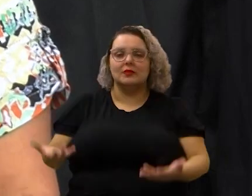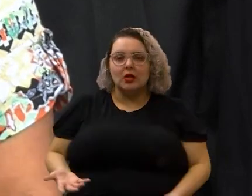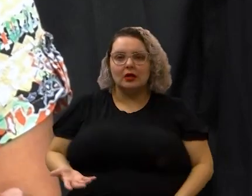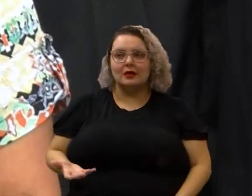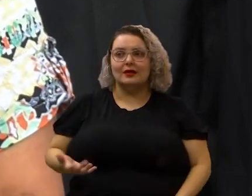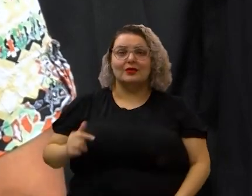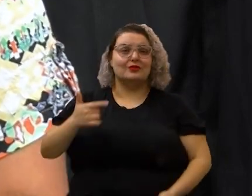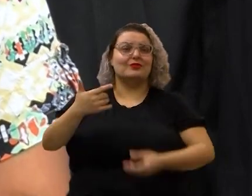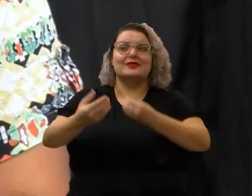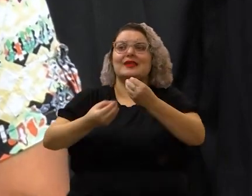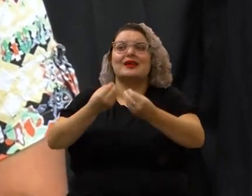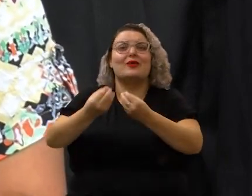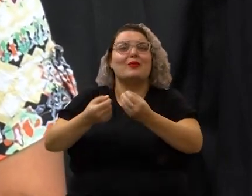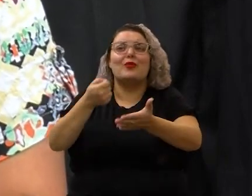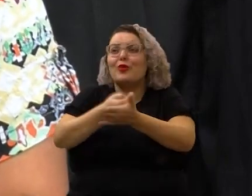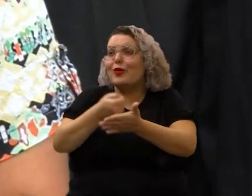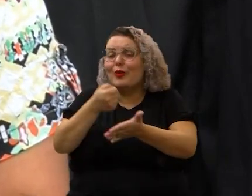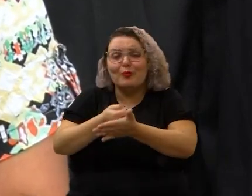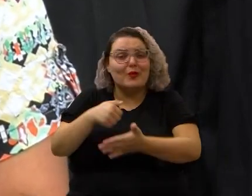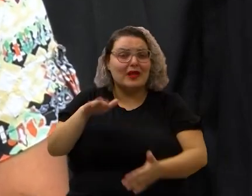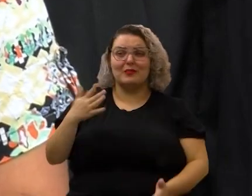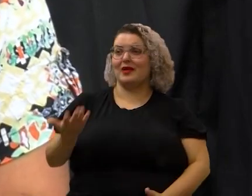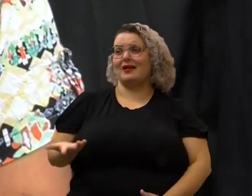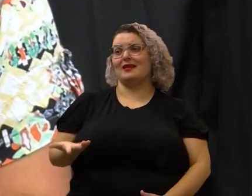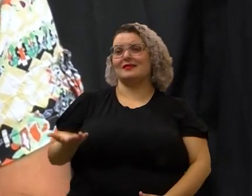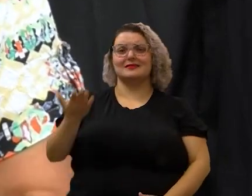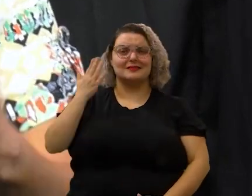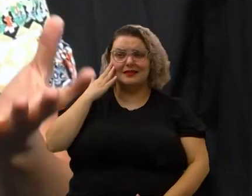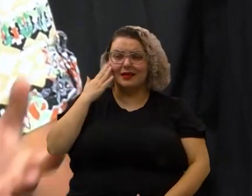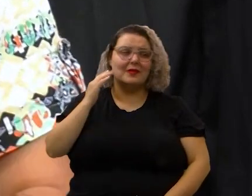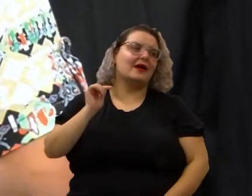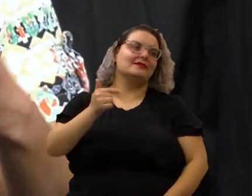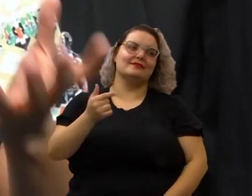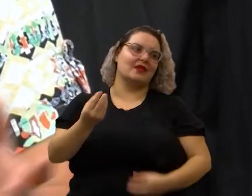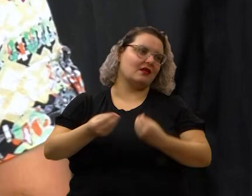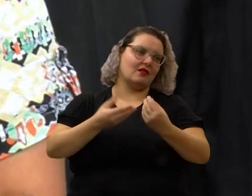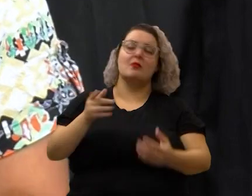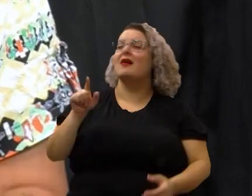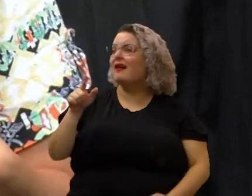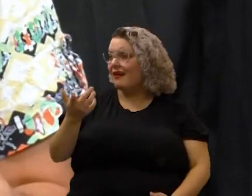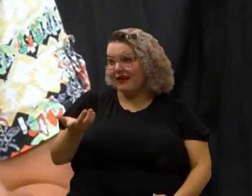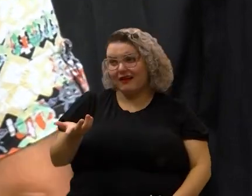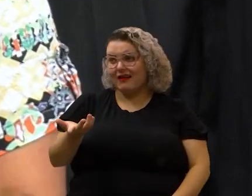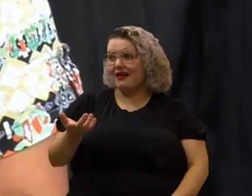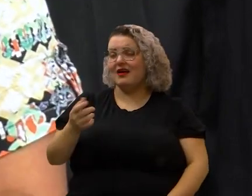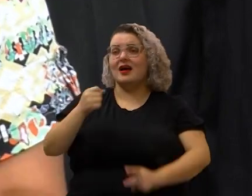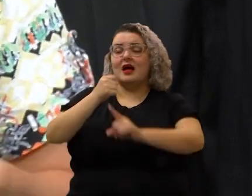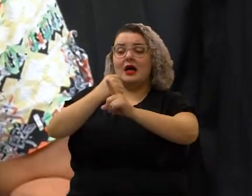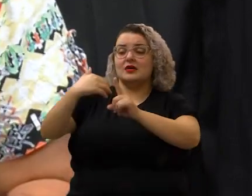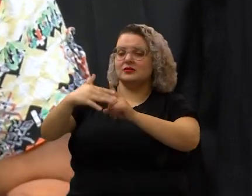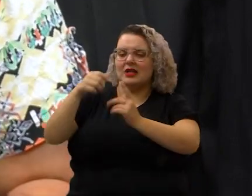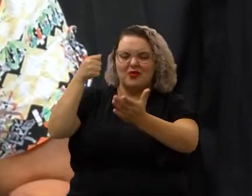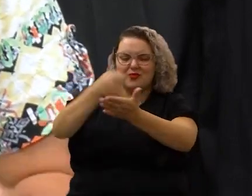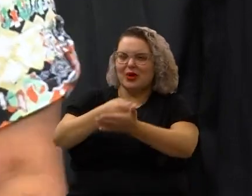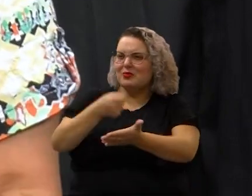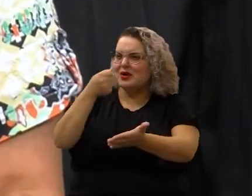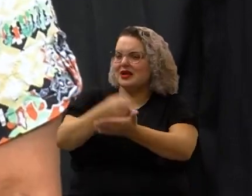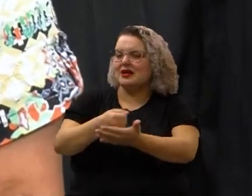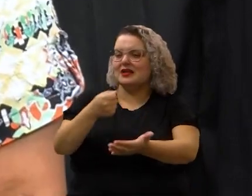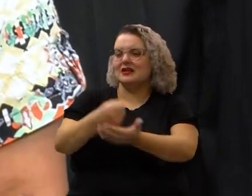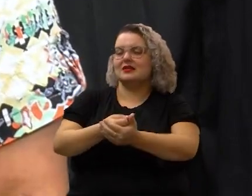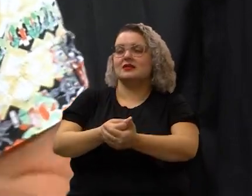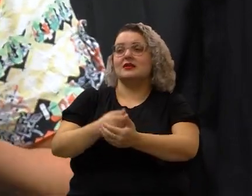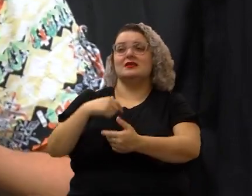não tem o que a gente cobrar mais da gente. Não tem, né? Sabe? Ainda mais, né, eu acho que as mulheres, na verdade, a sociedade